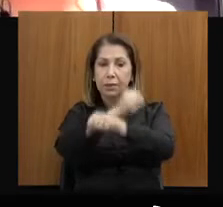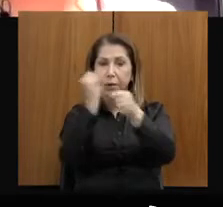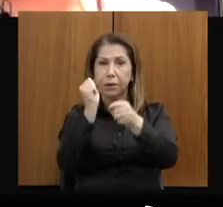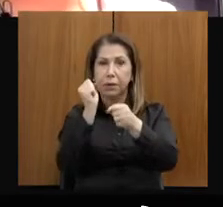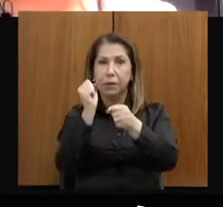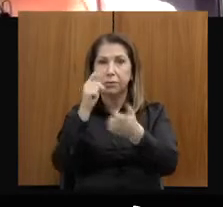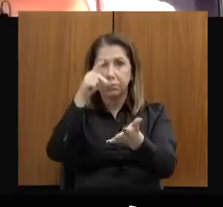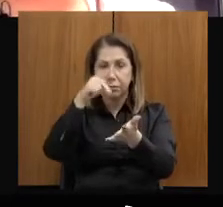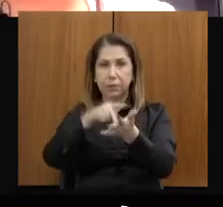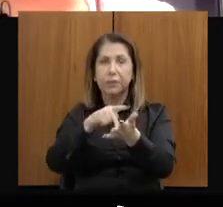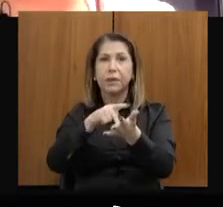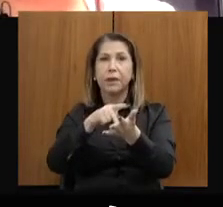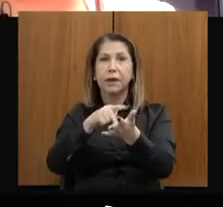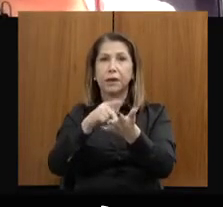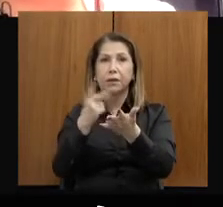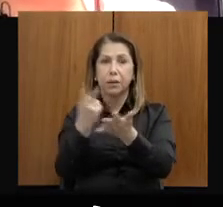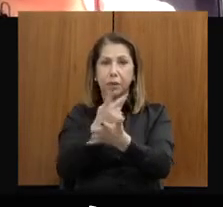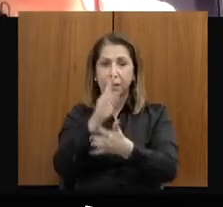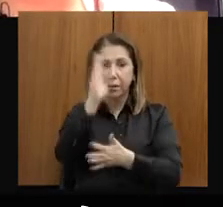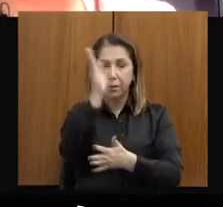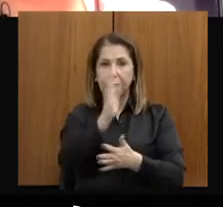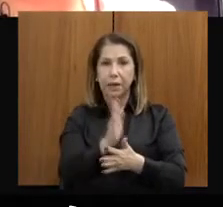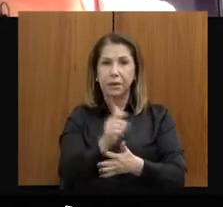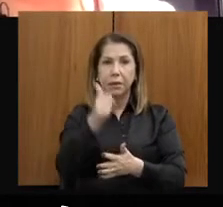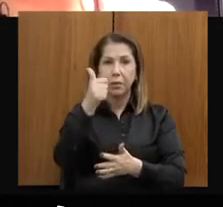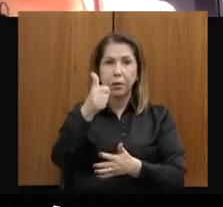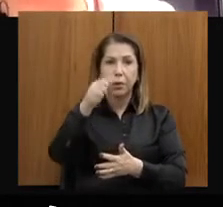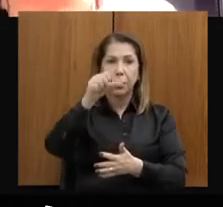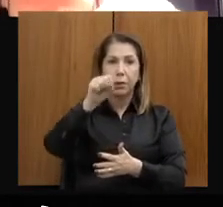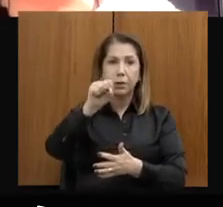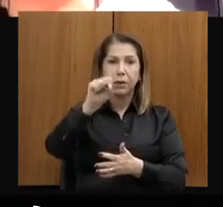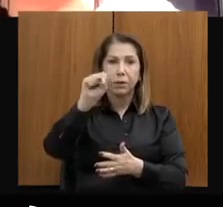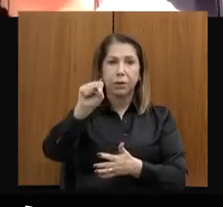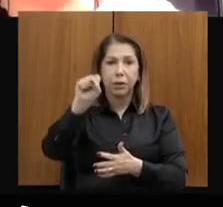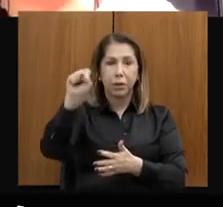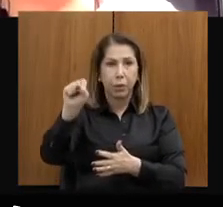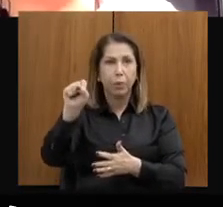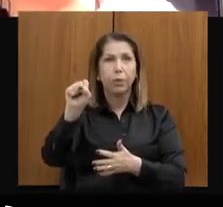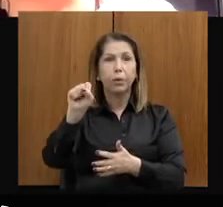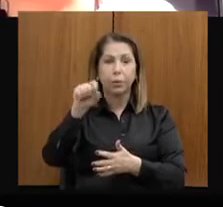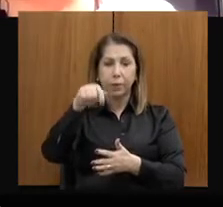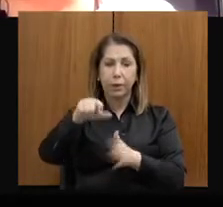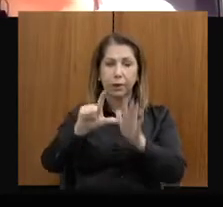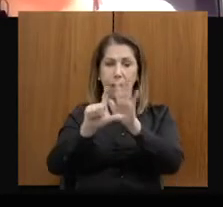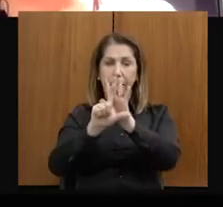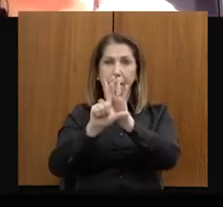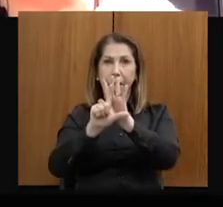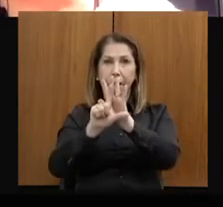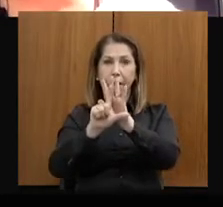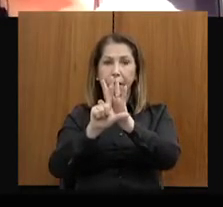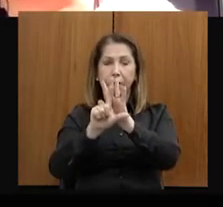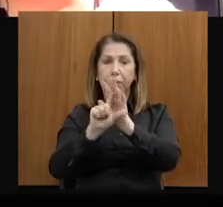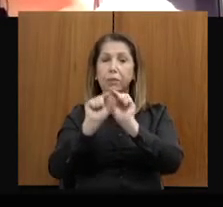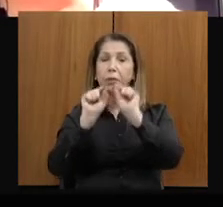oficial no Brasil né eu 78 a gente tem uma sociedade